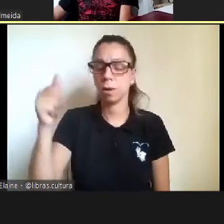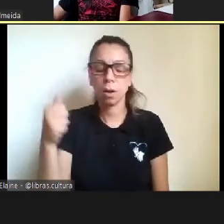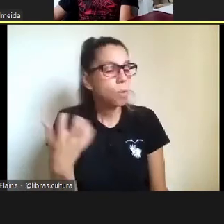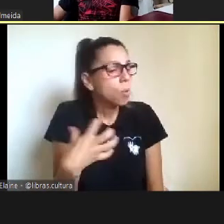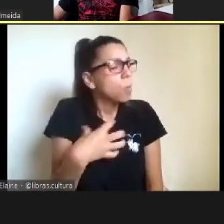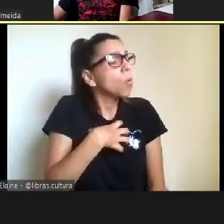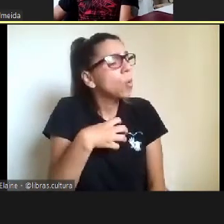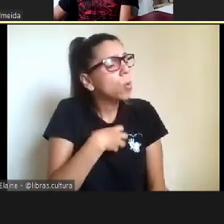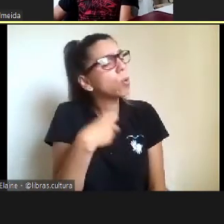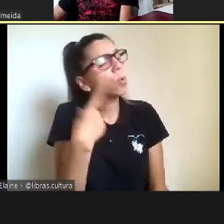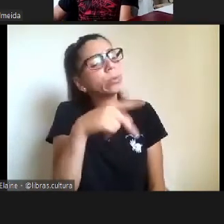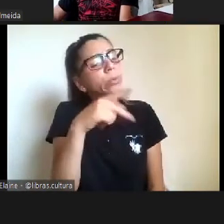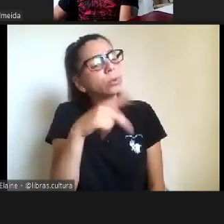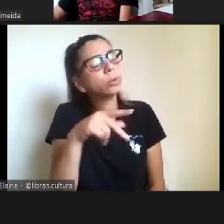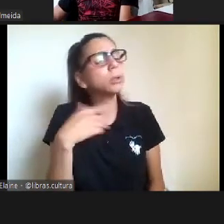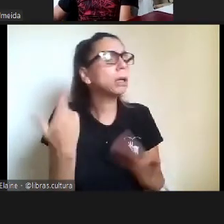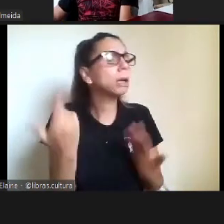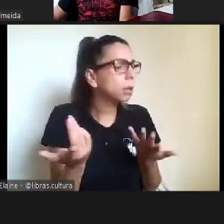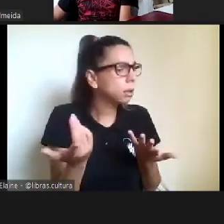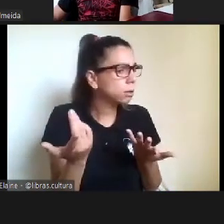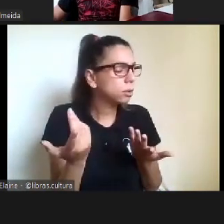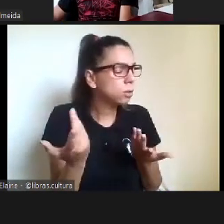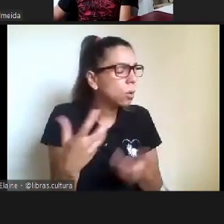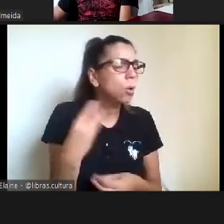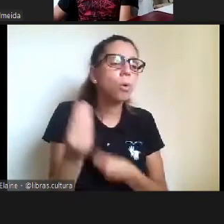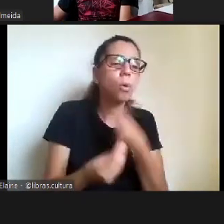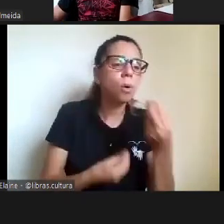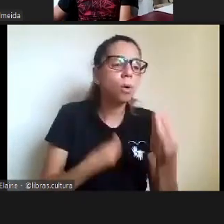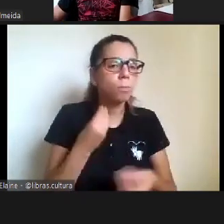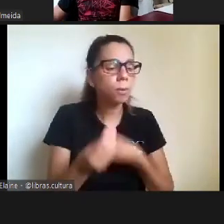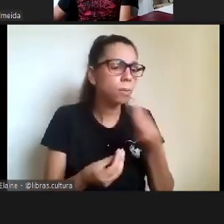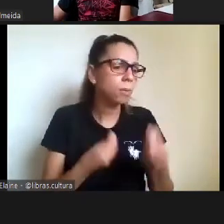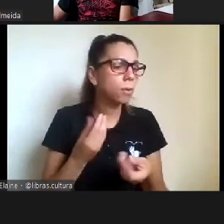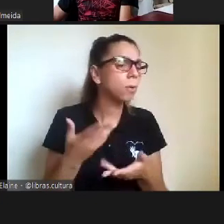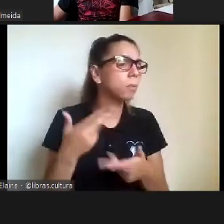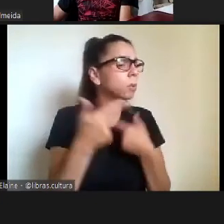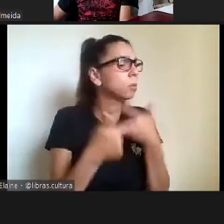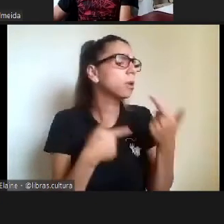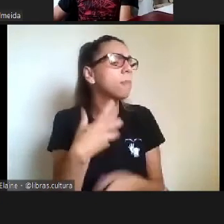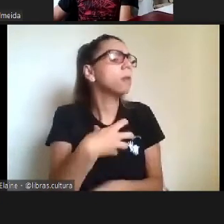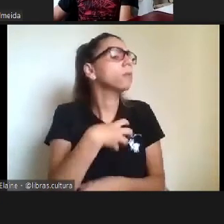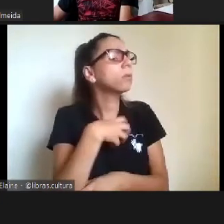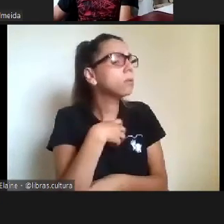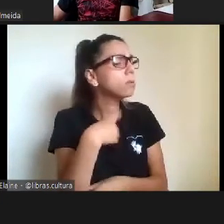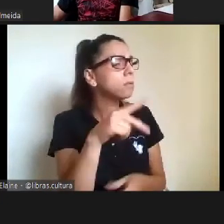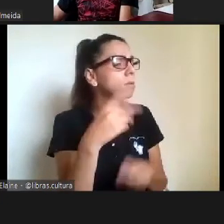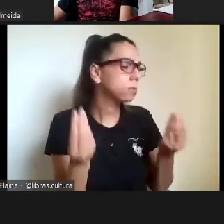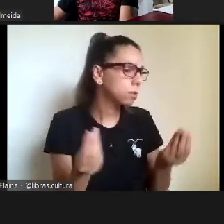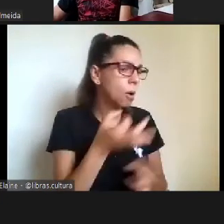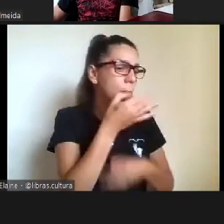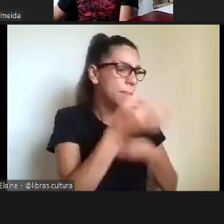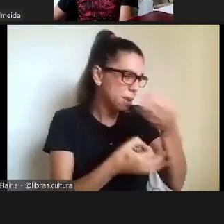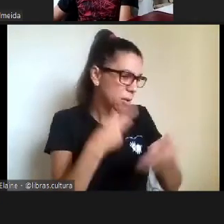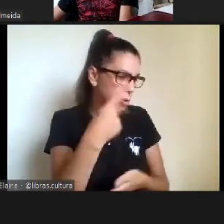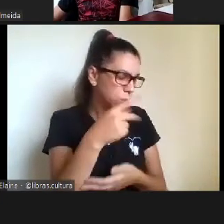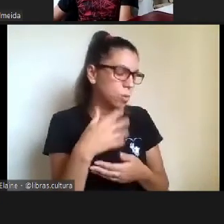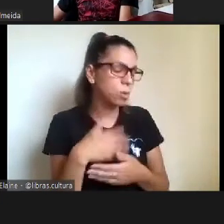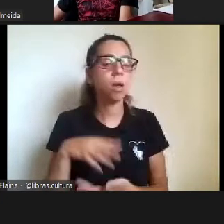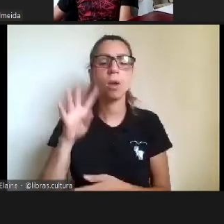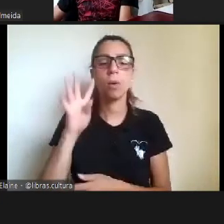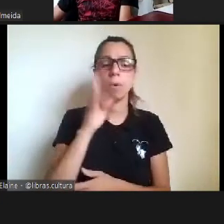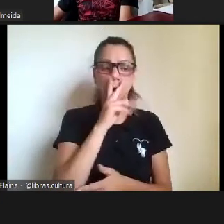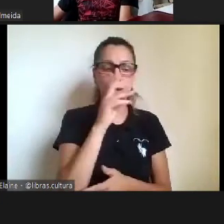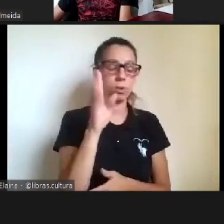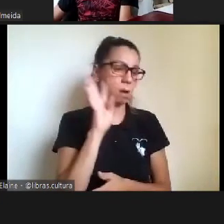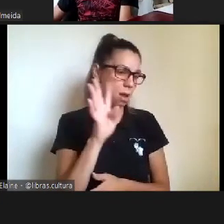que pode mobilizar na gente, que as ambições do trabalho também. Eu acho que é legal a gente trocar, que é isso que o César falou agora,